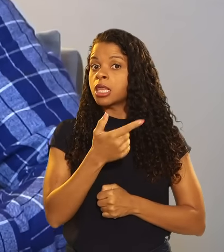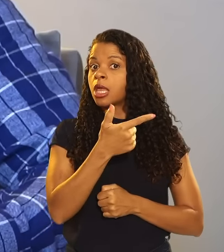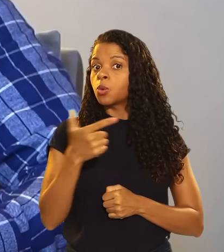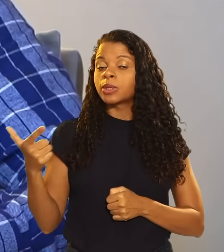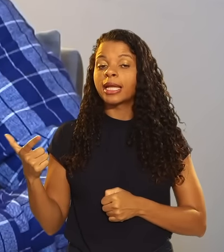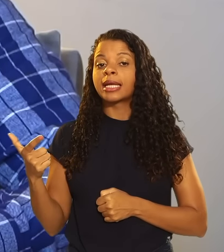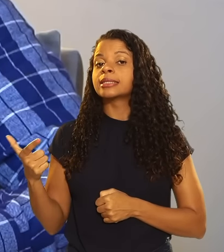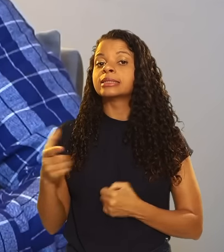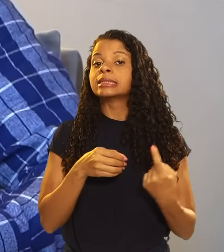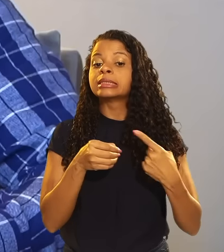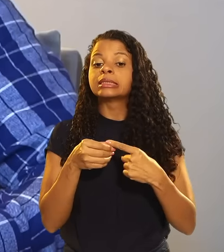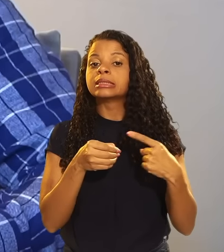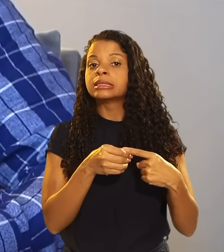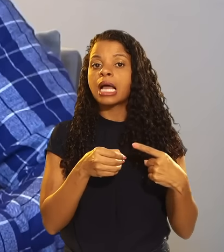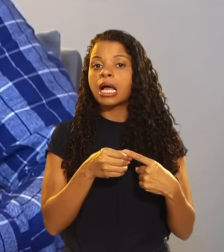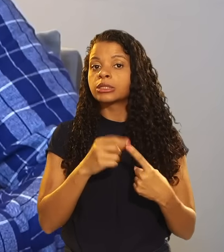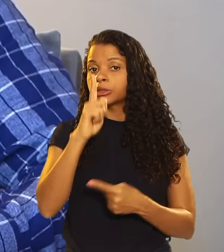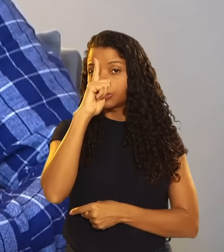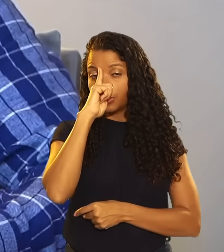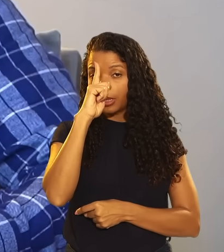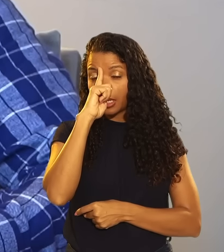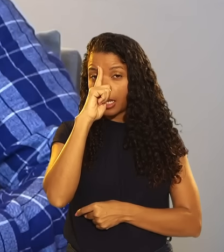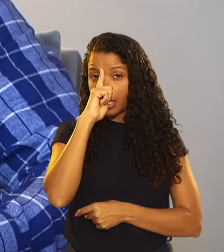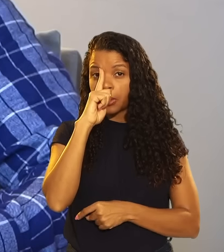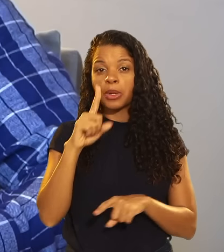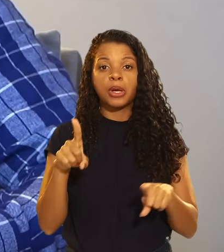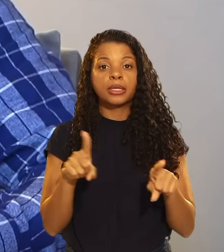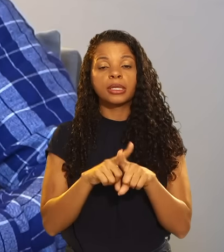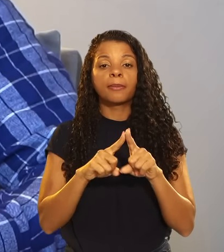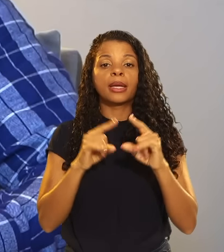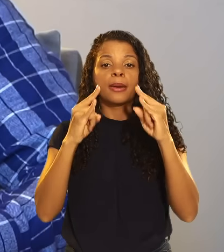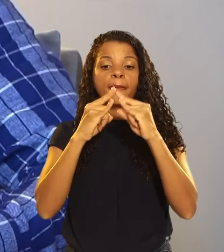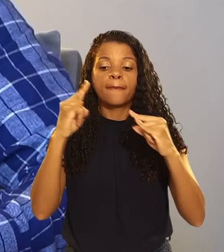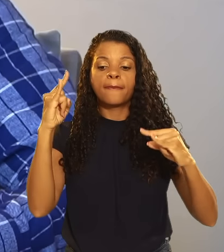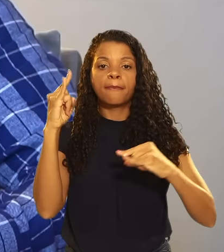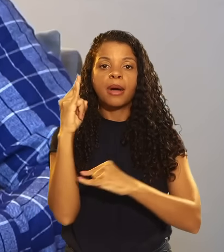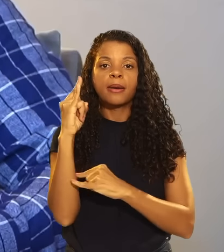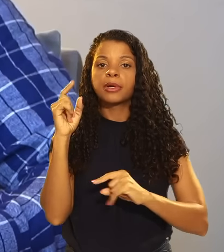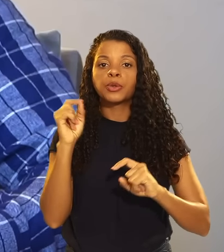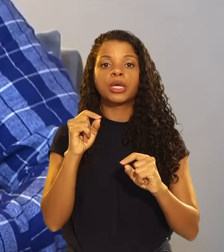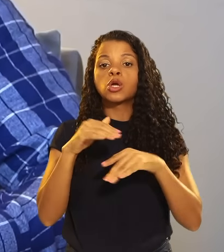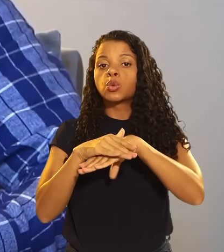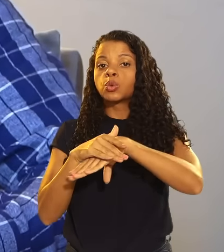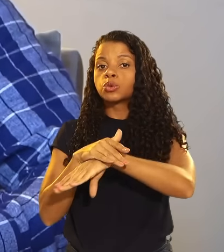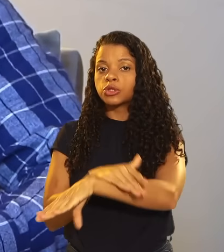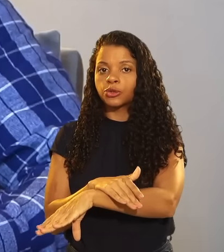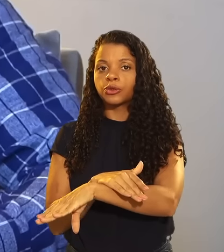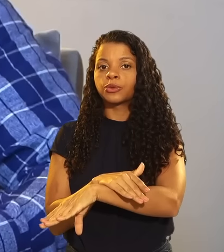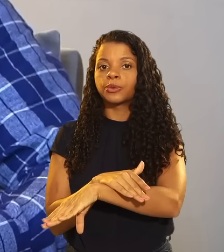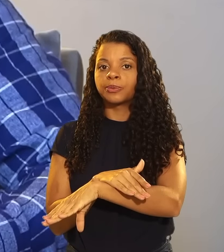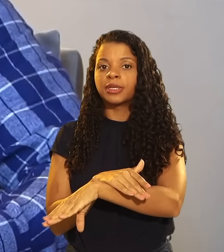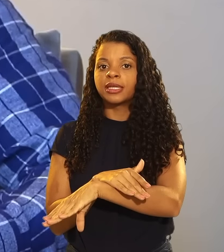nem dos bárbaros, nem de qualquer outra nação, onde o nosso costume de repousar no sétimo dia não haja